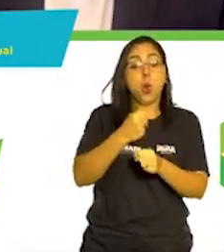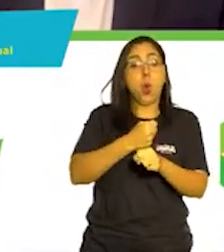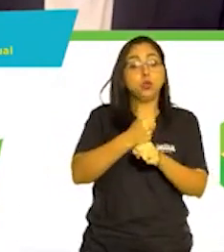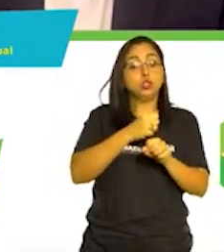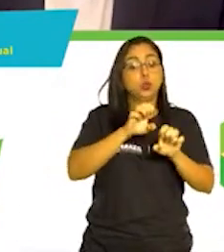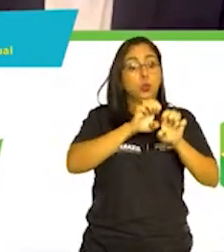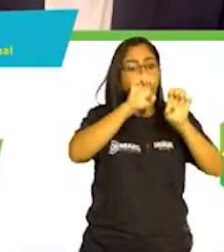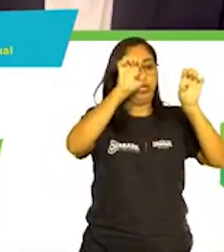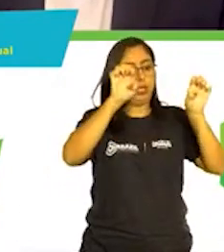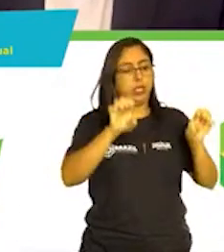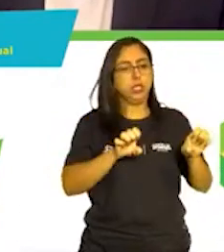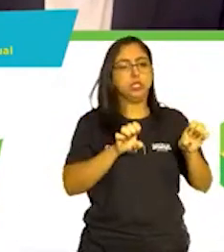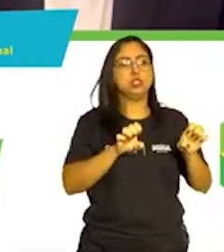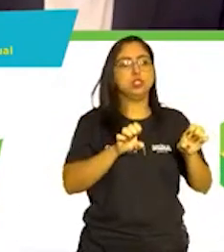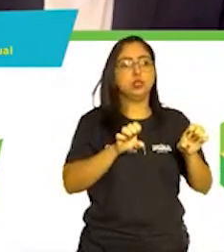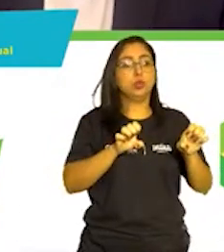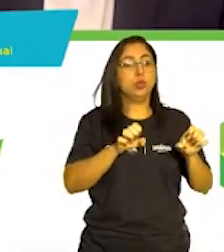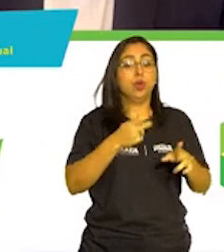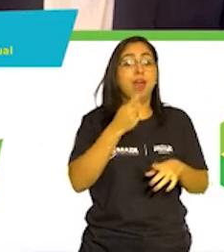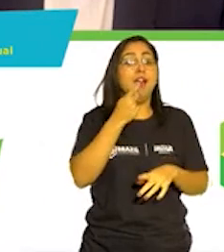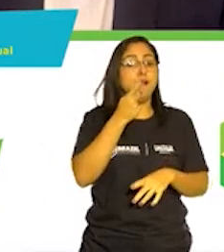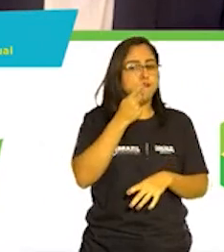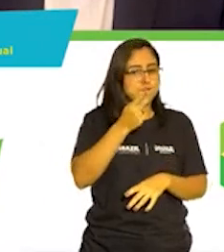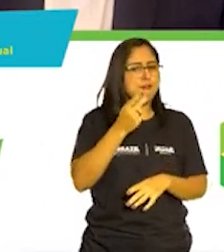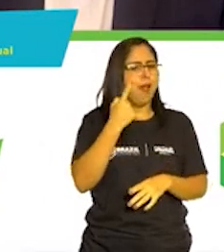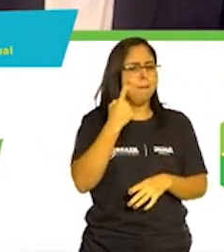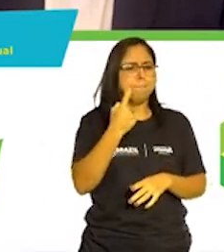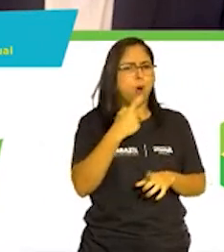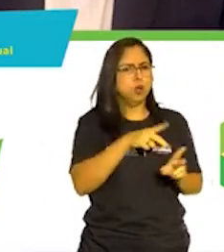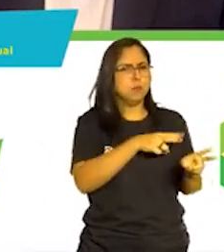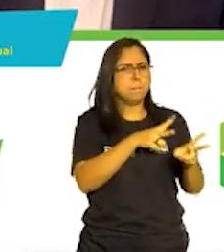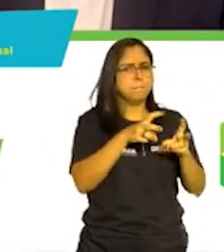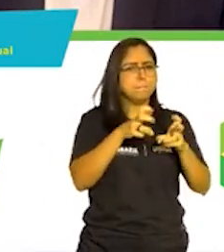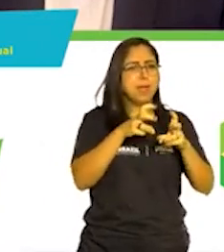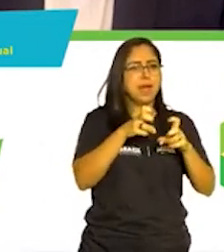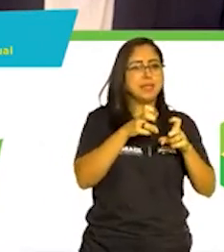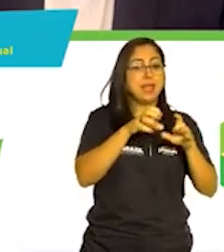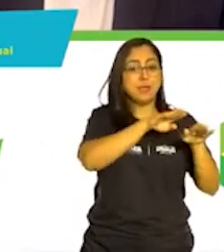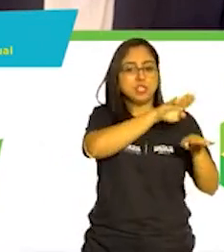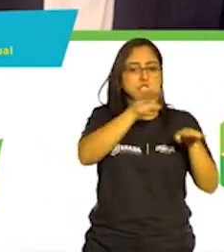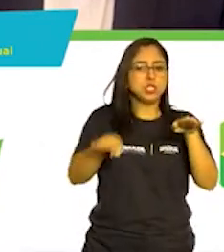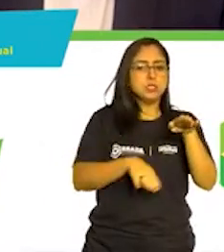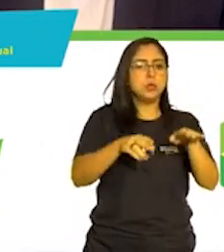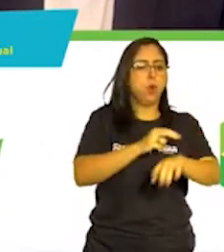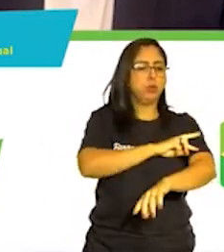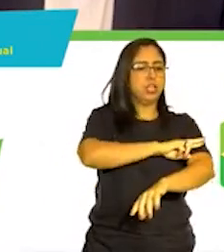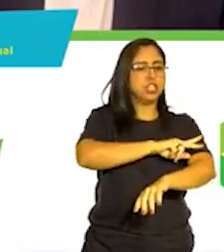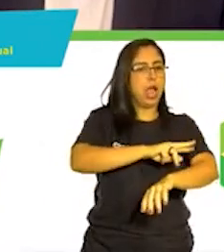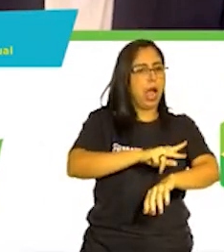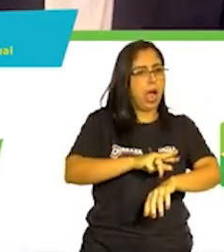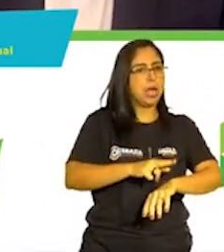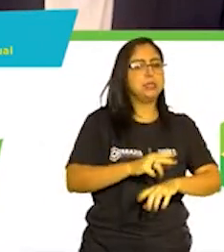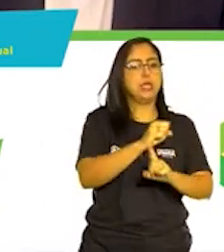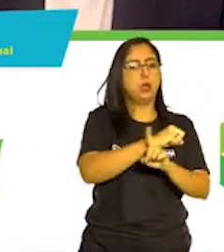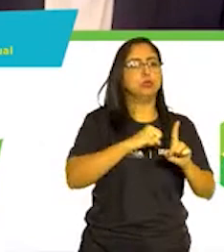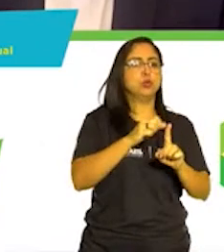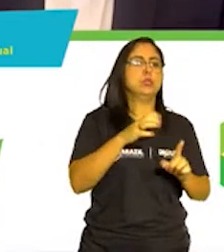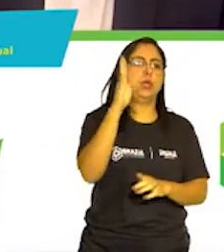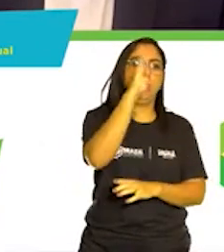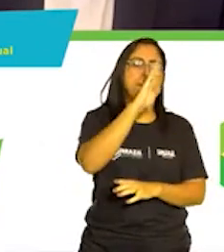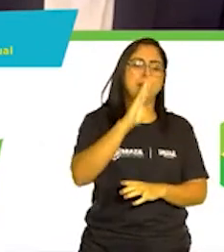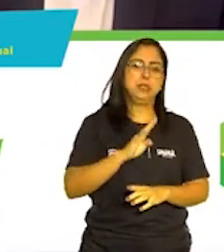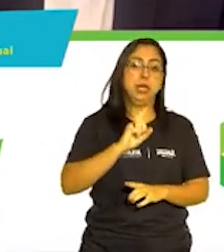sobre a desigualdade racial e social brasileira. E na medida em que a gente consiga transformar